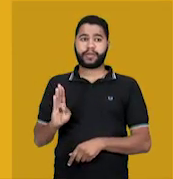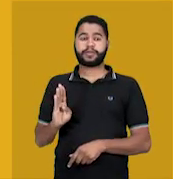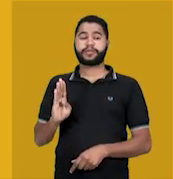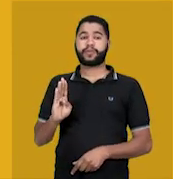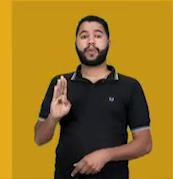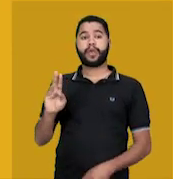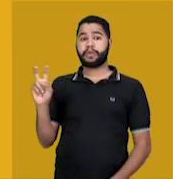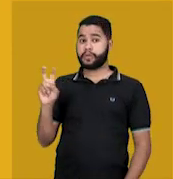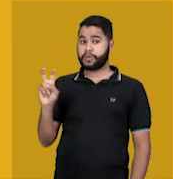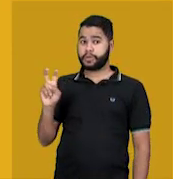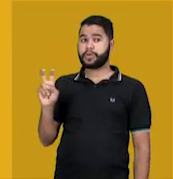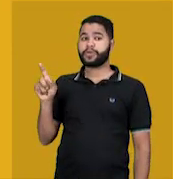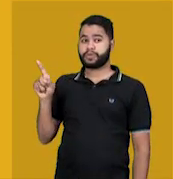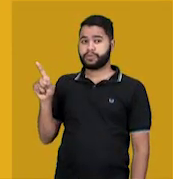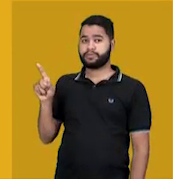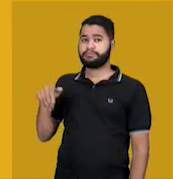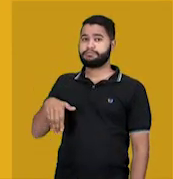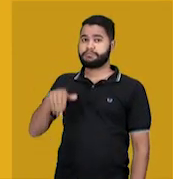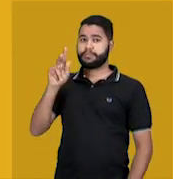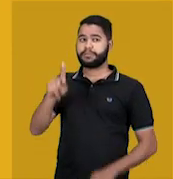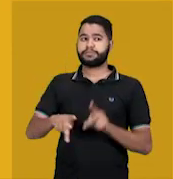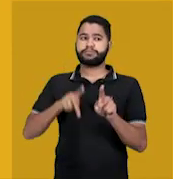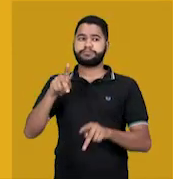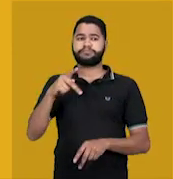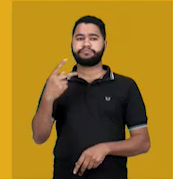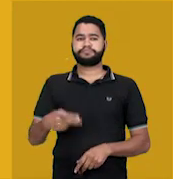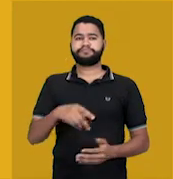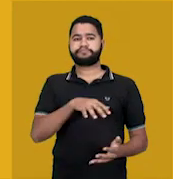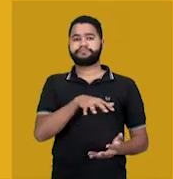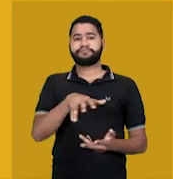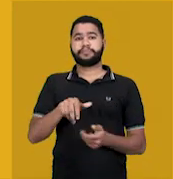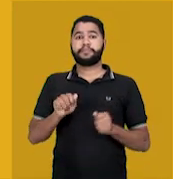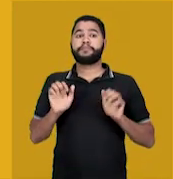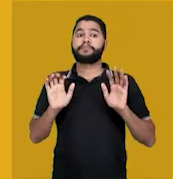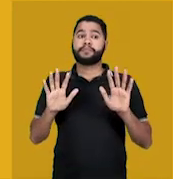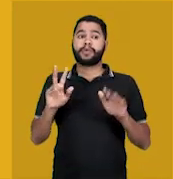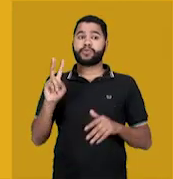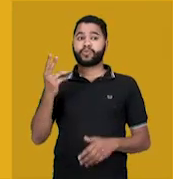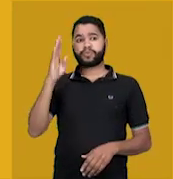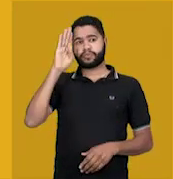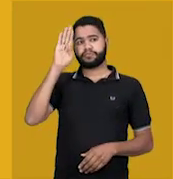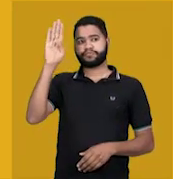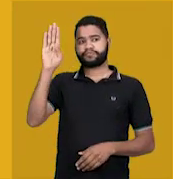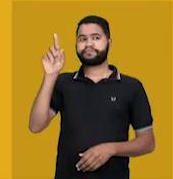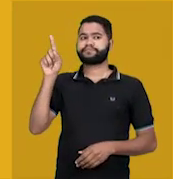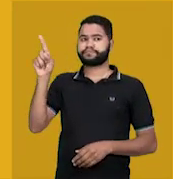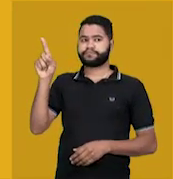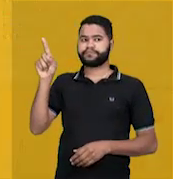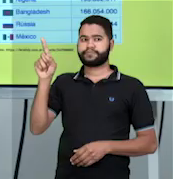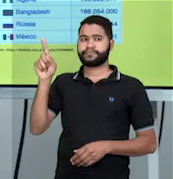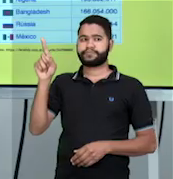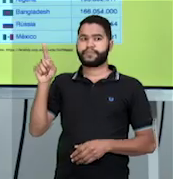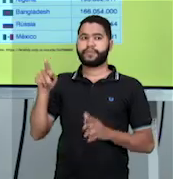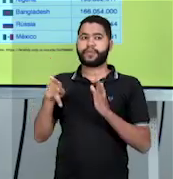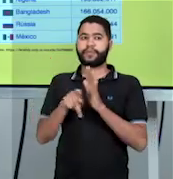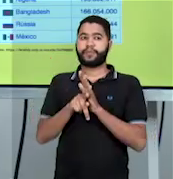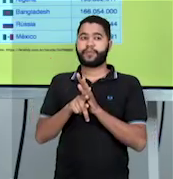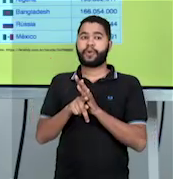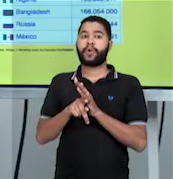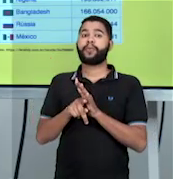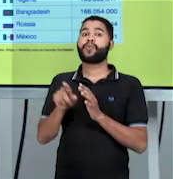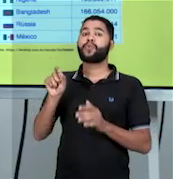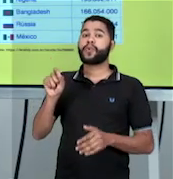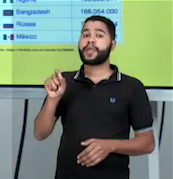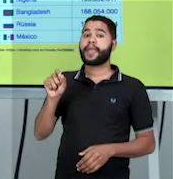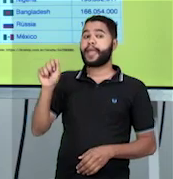quinto lugar aí entre os países mais populosos do mundo. Porém, nós temos dois destaques ali de dois países asiáticos, né? No caso, nós